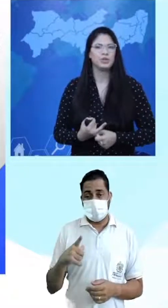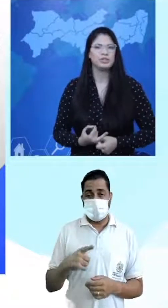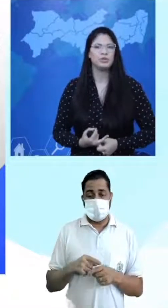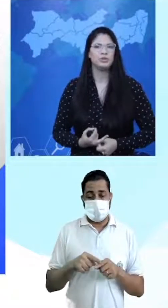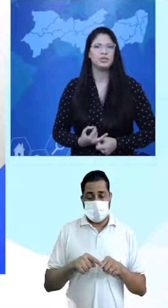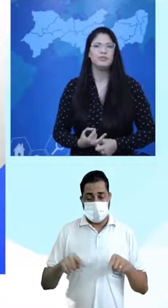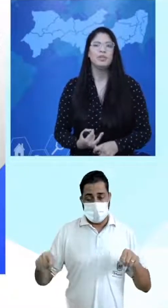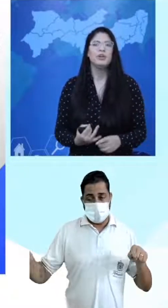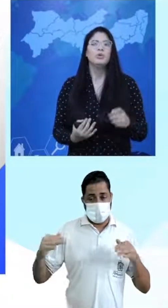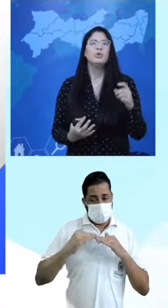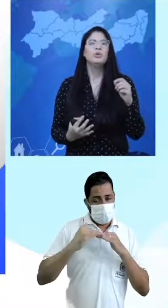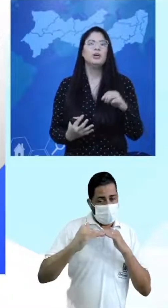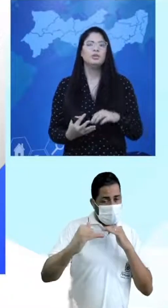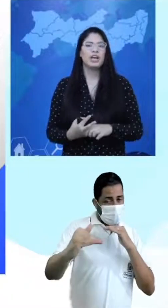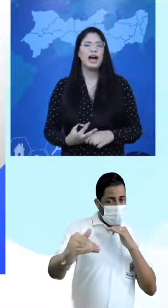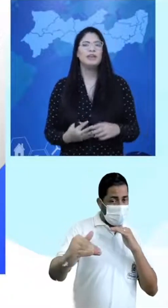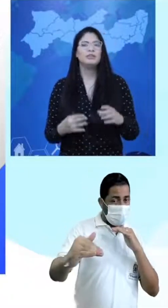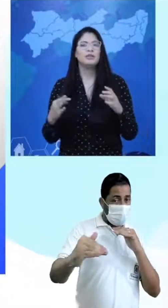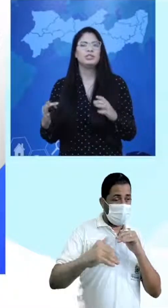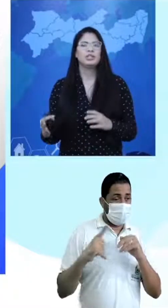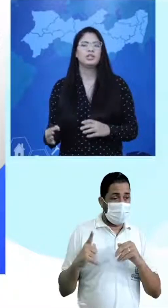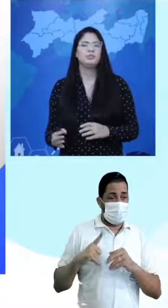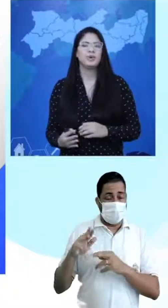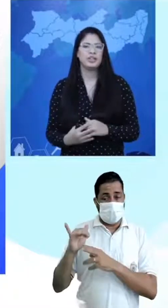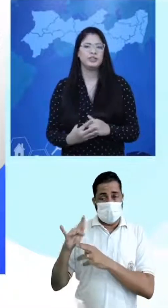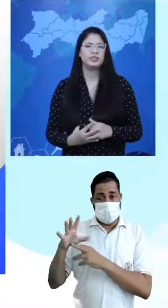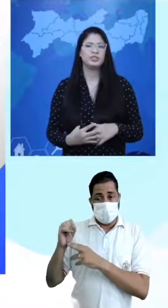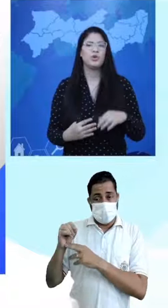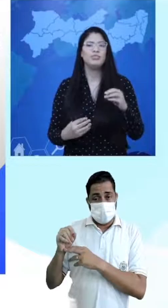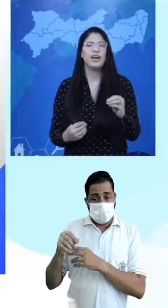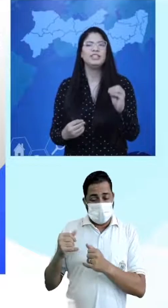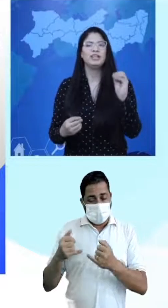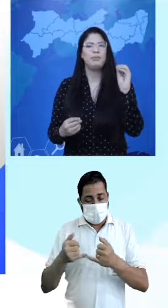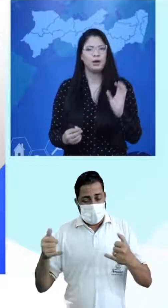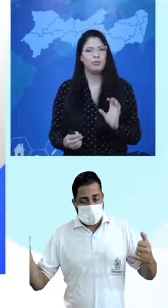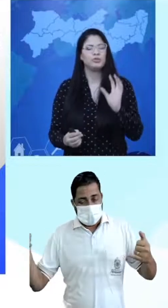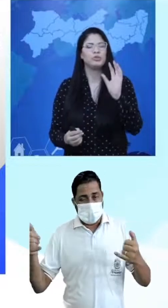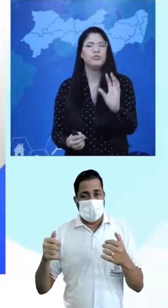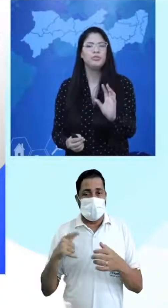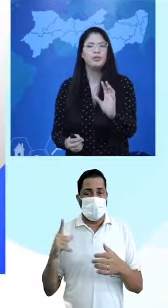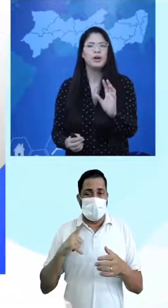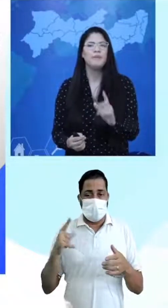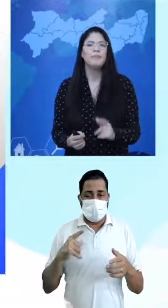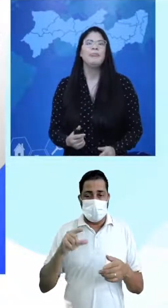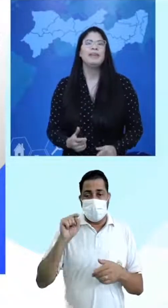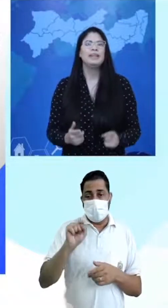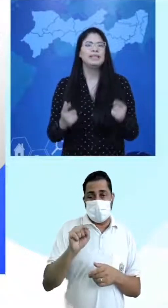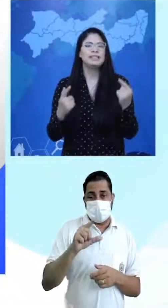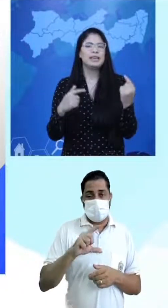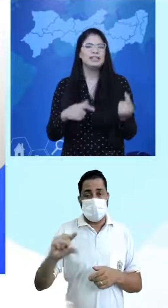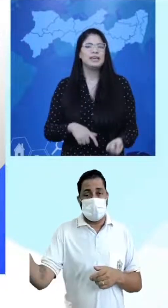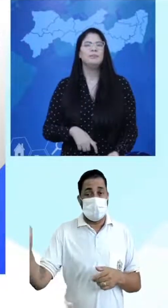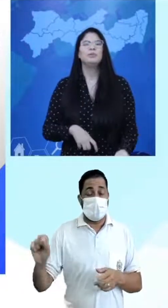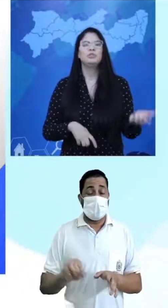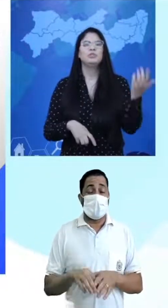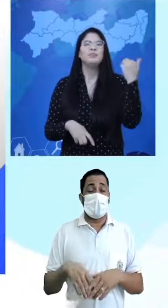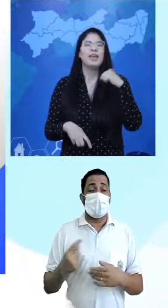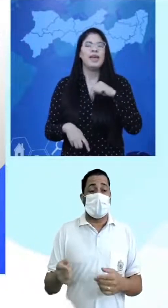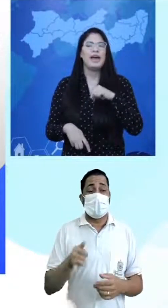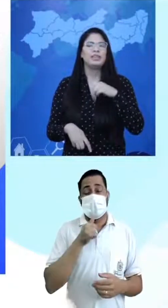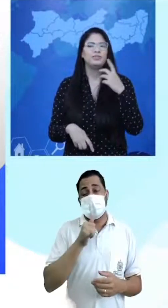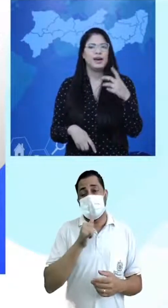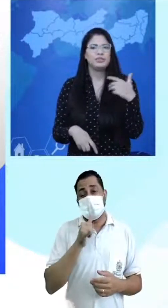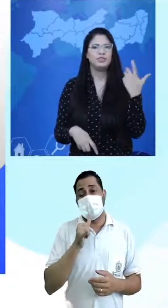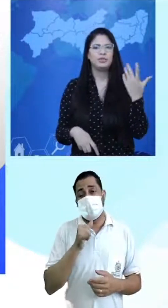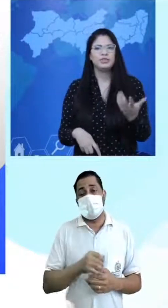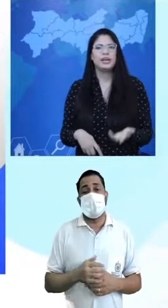do horizonte, os raios ou as linhas projetantes convergem para o ponto de fuga e, nesses exemplos,